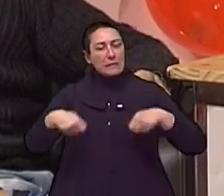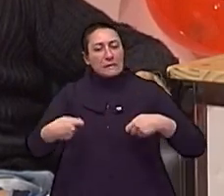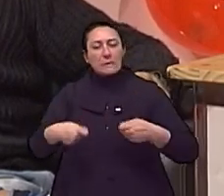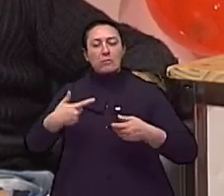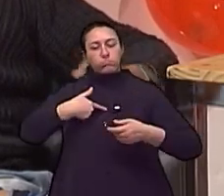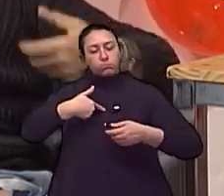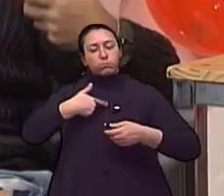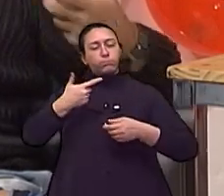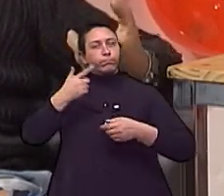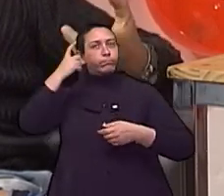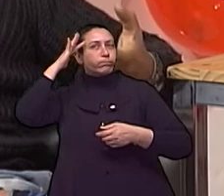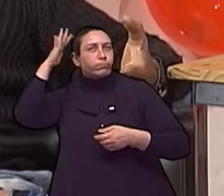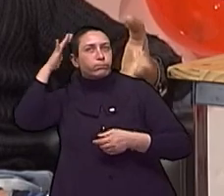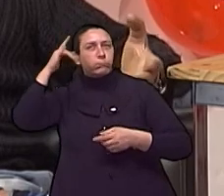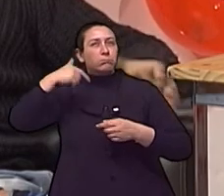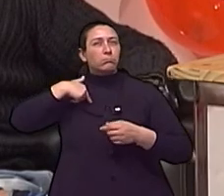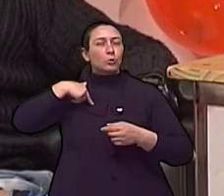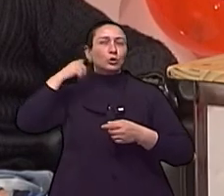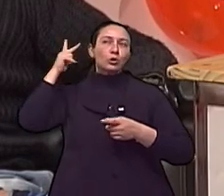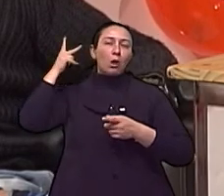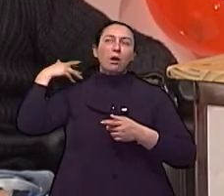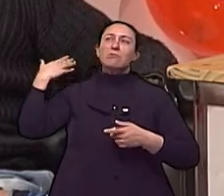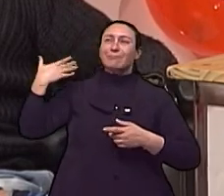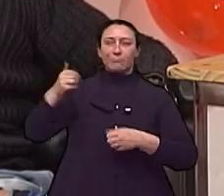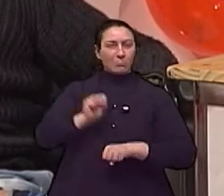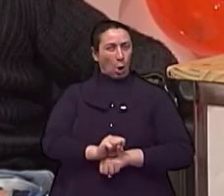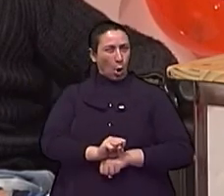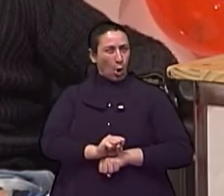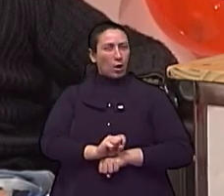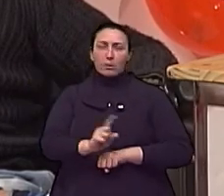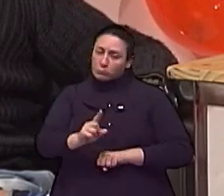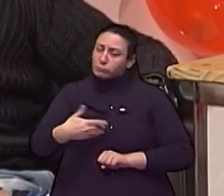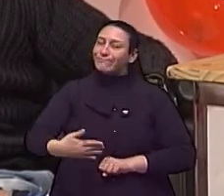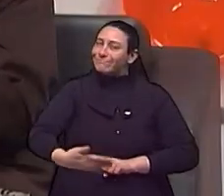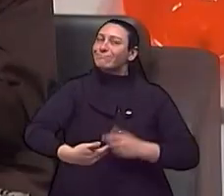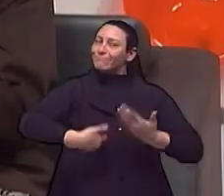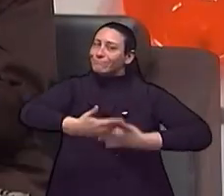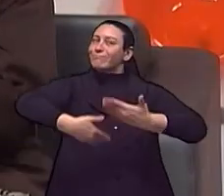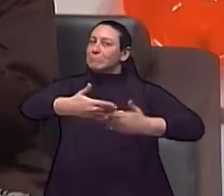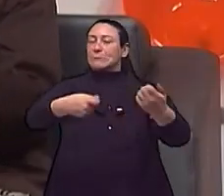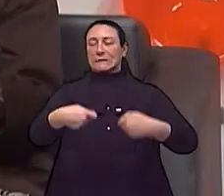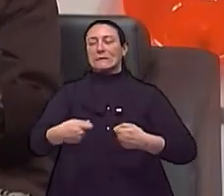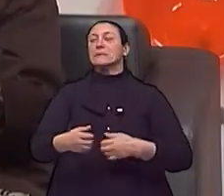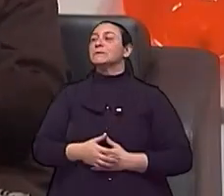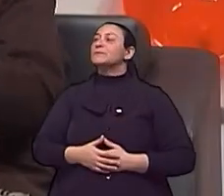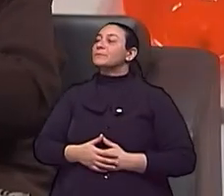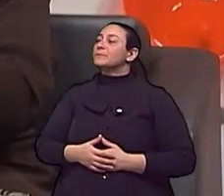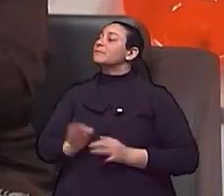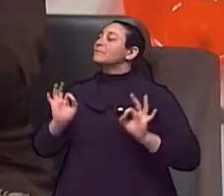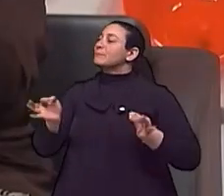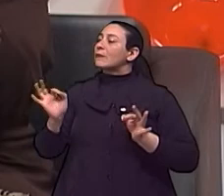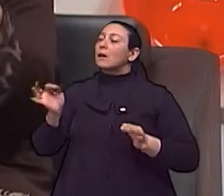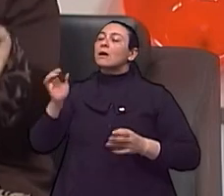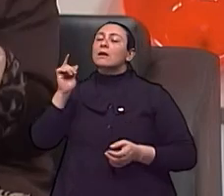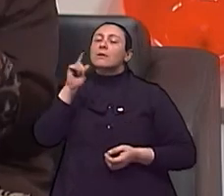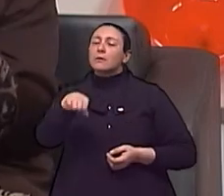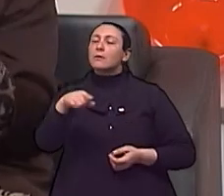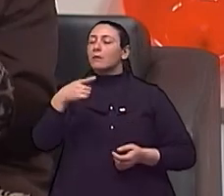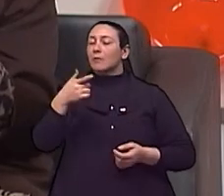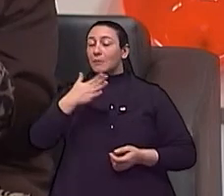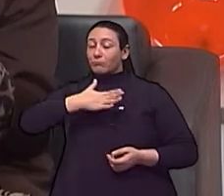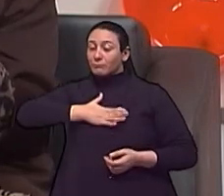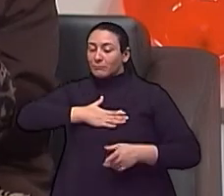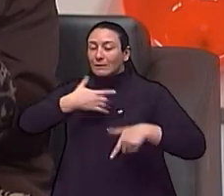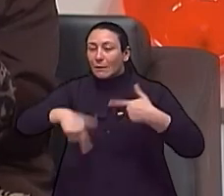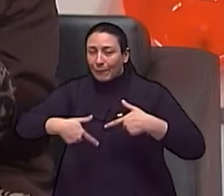história a fazer essa ficção pessoal tá e a gente vê assim que o hobby que trabalha com um grupo